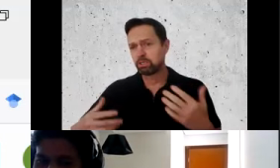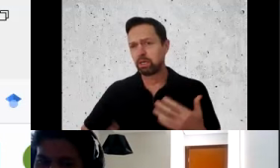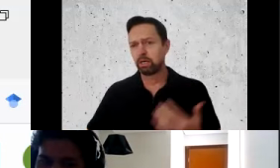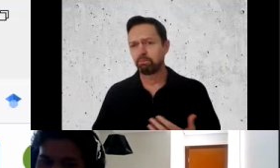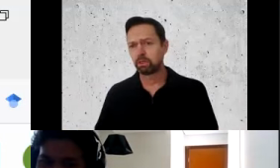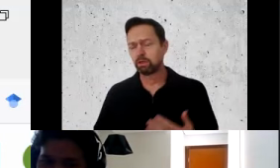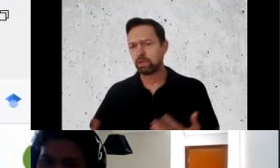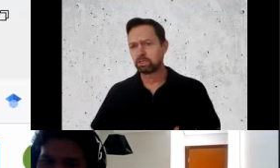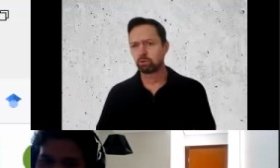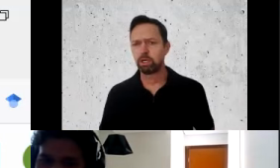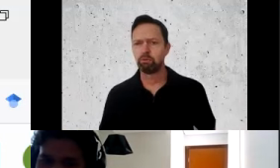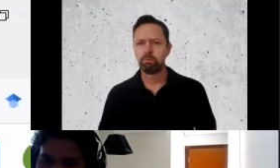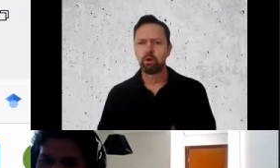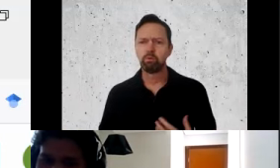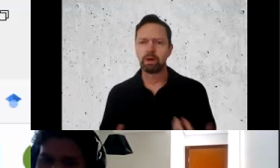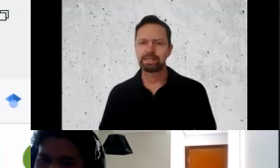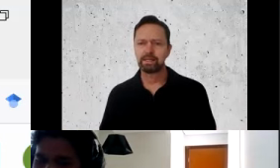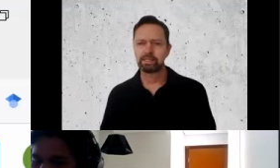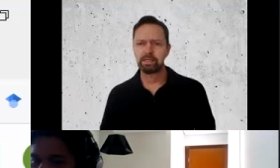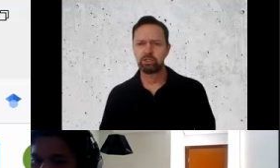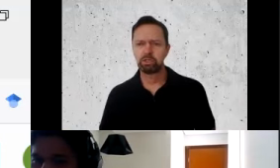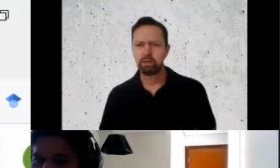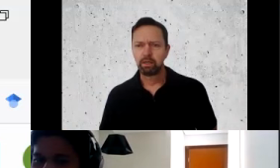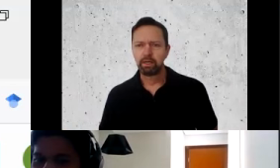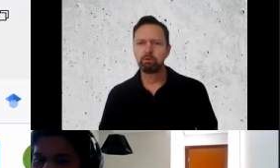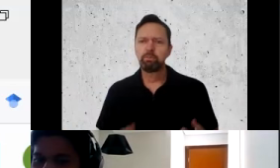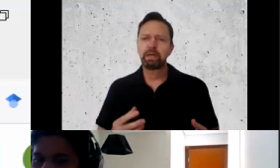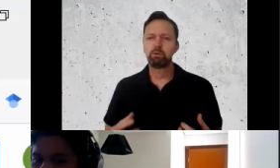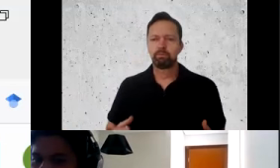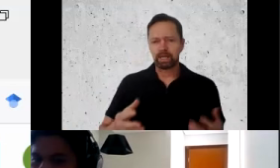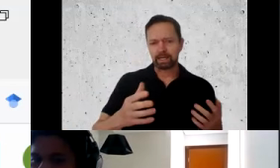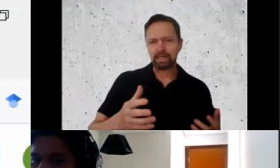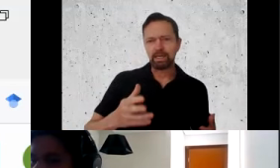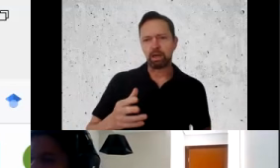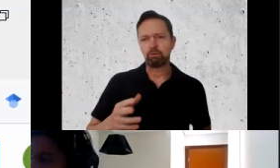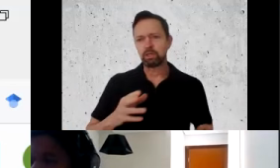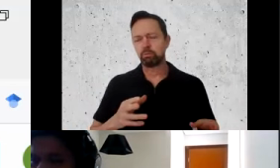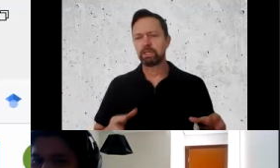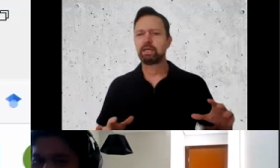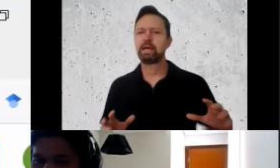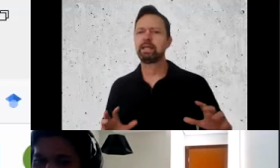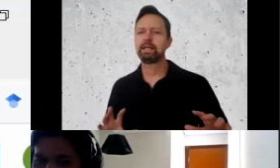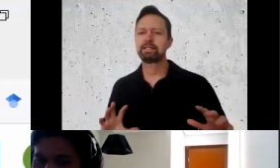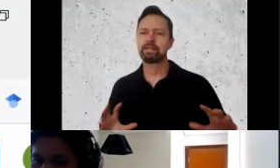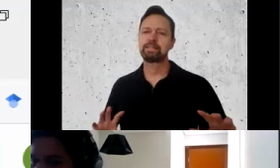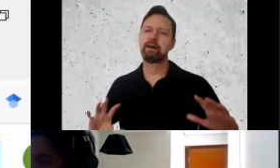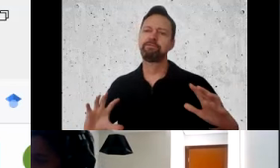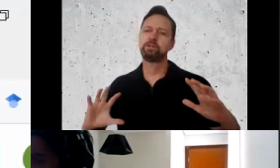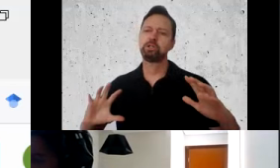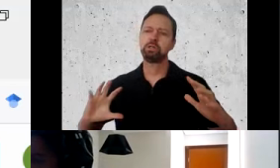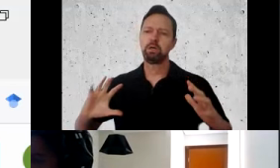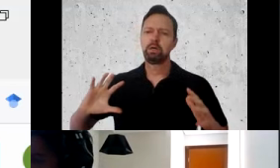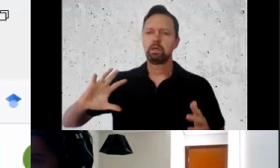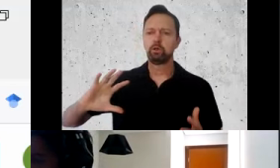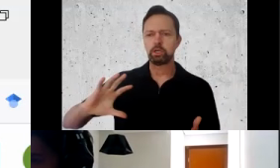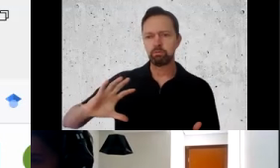você pode talvez escolher um mais recente. Eu estou pegando aqui, a maioria que eu botei aqui é dessa safra